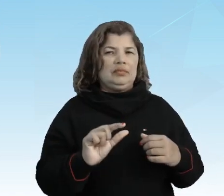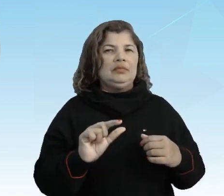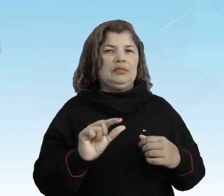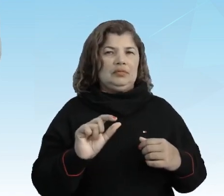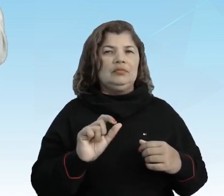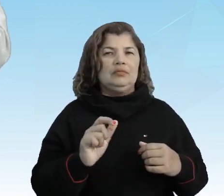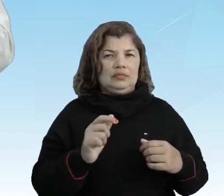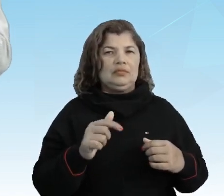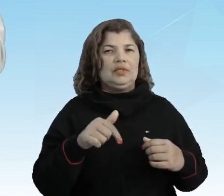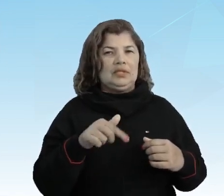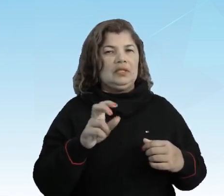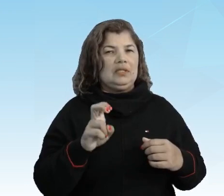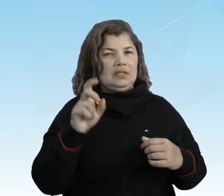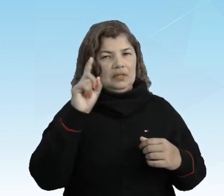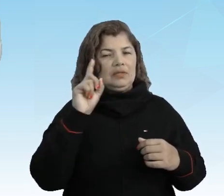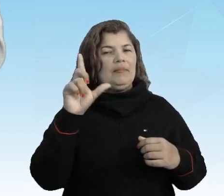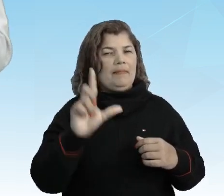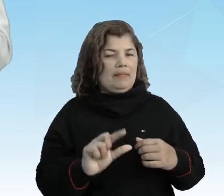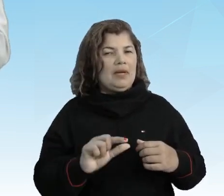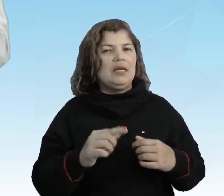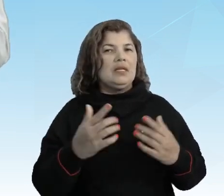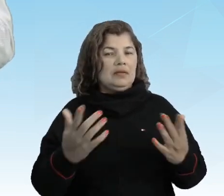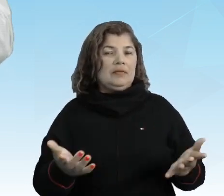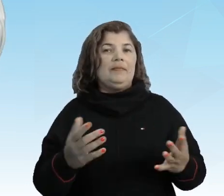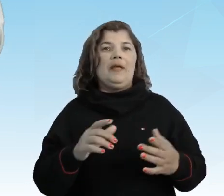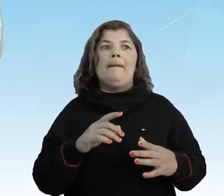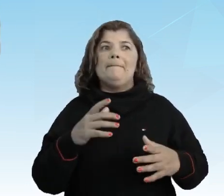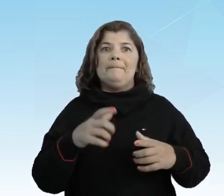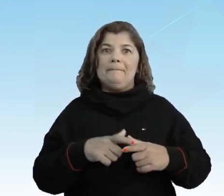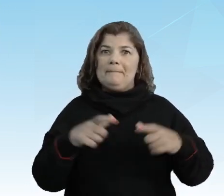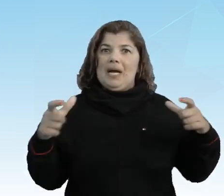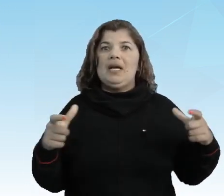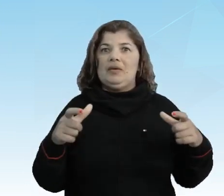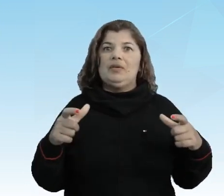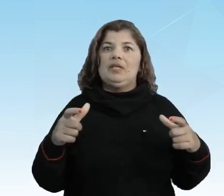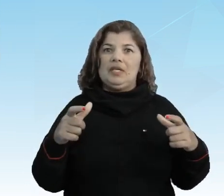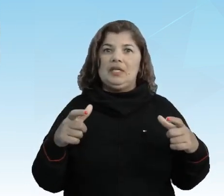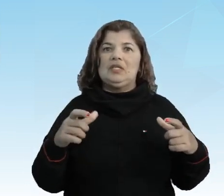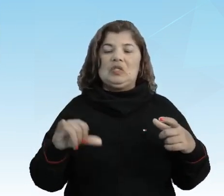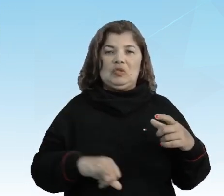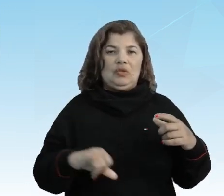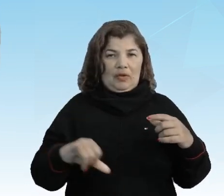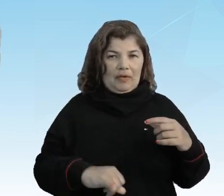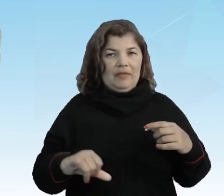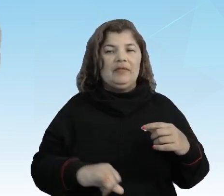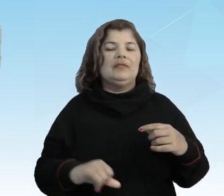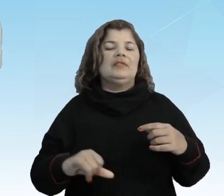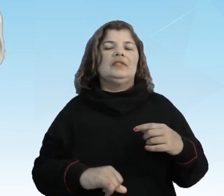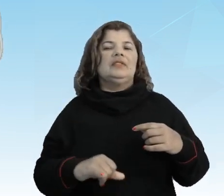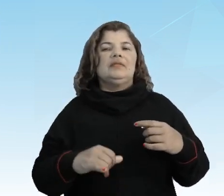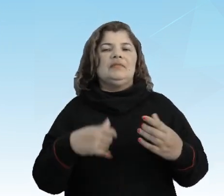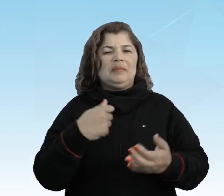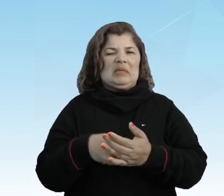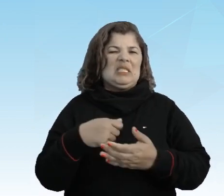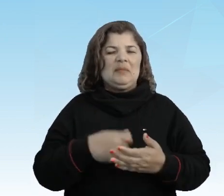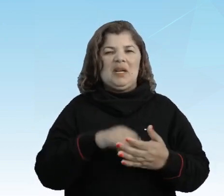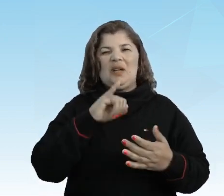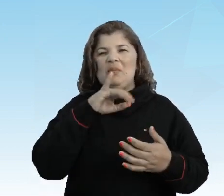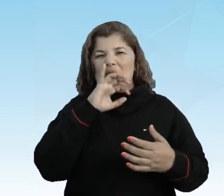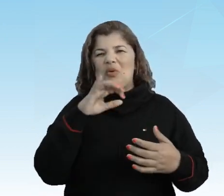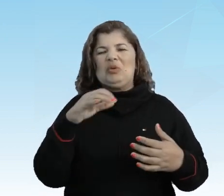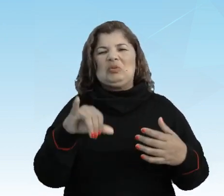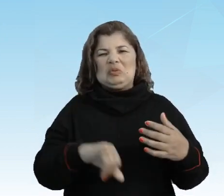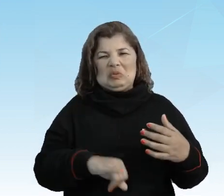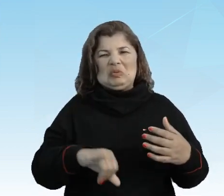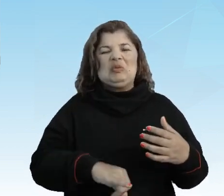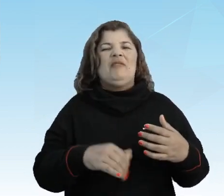dias. Então, a população, a grande massa popular, que sofreu também com os impostos e com a miséria que vivia, a